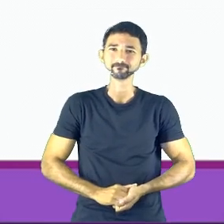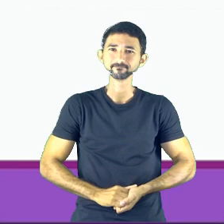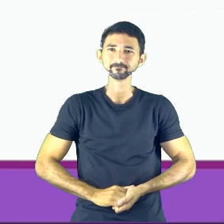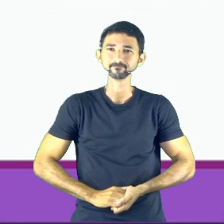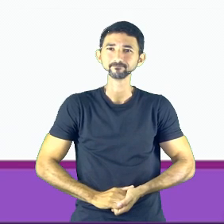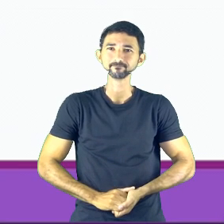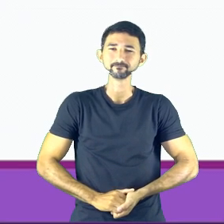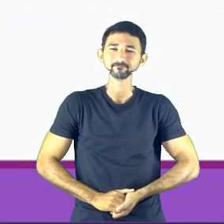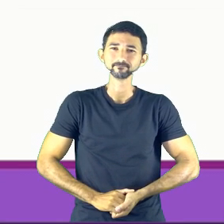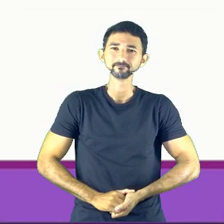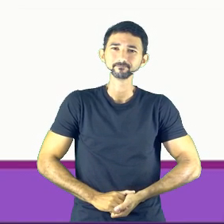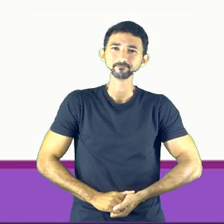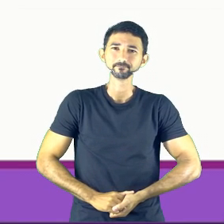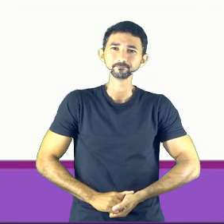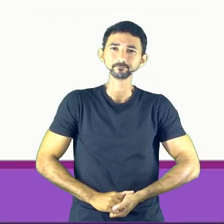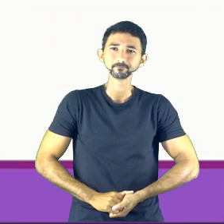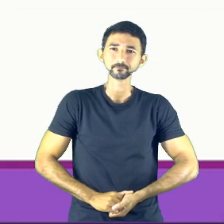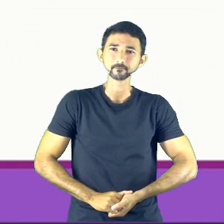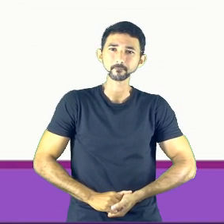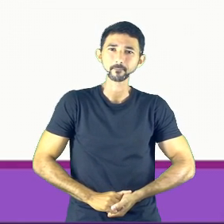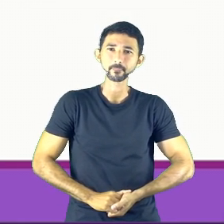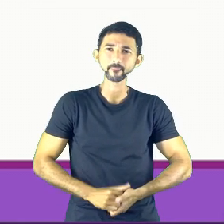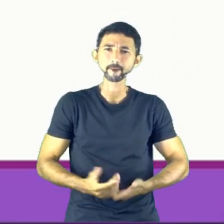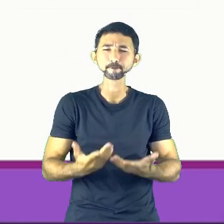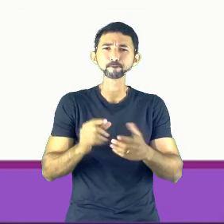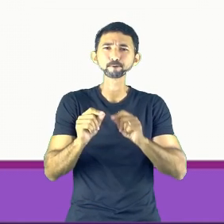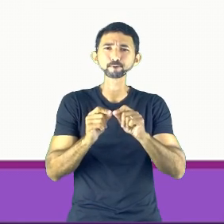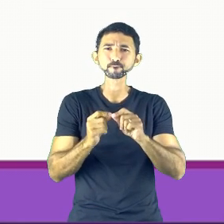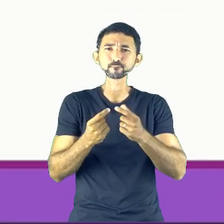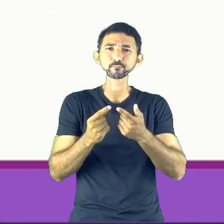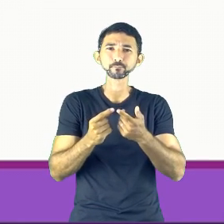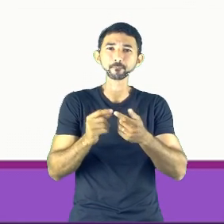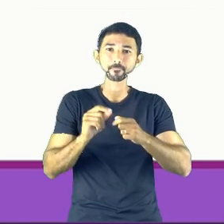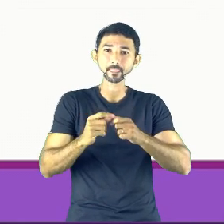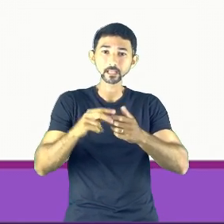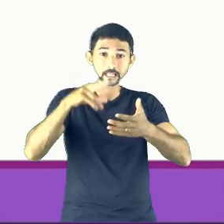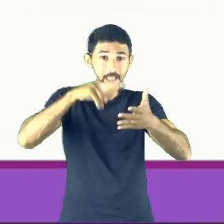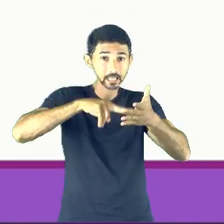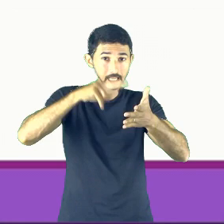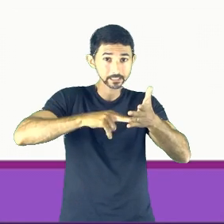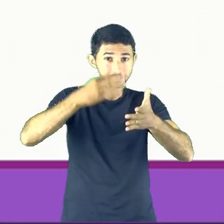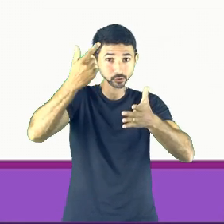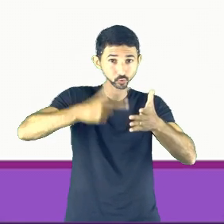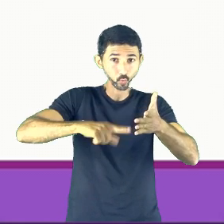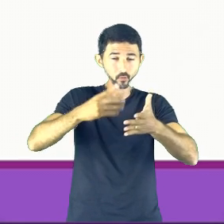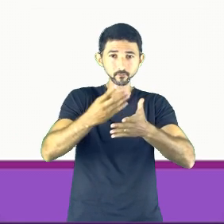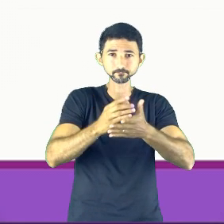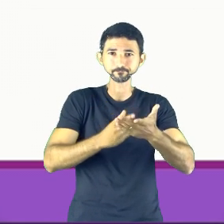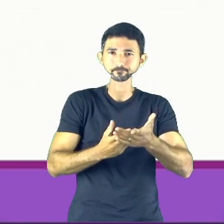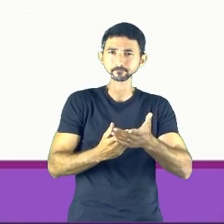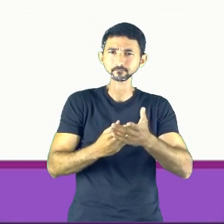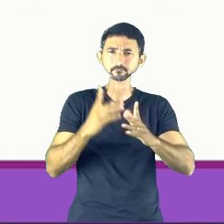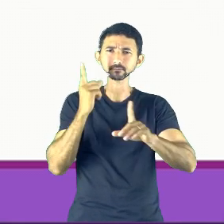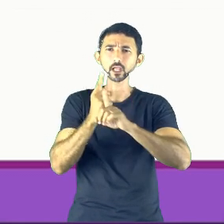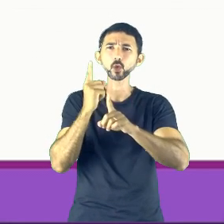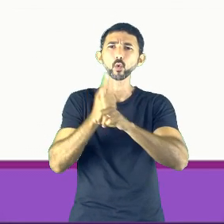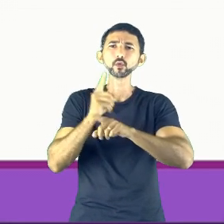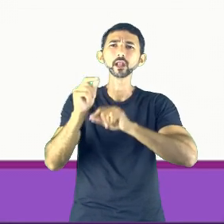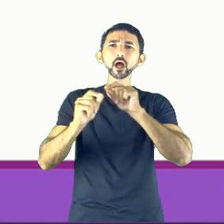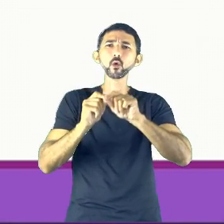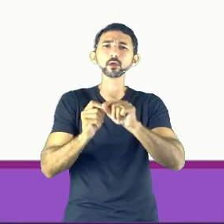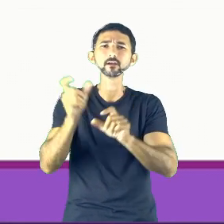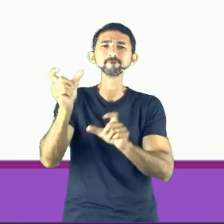tá certo? Bora adiante aqui analisar a segunda questão. Agora a gente vai fazer o seguinte, ó: nós vamos reler os trechos abaixo